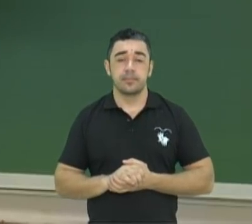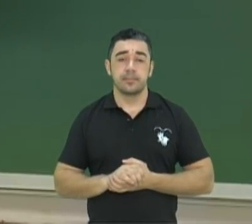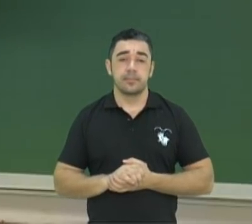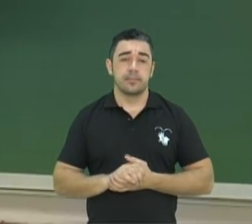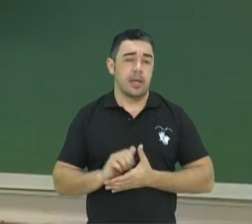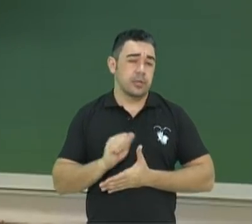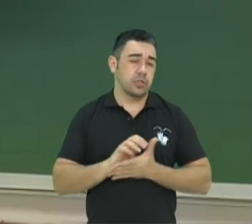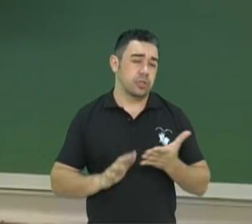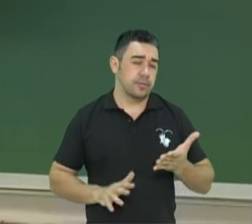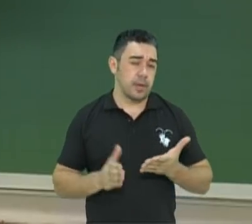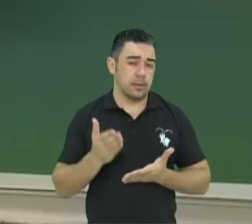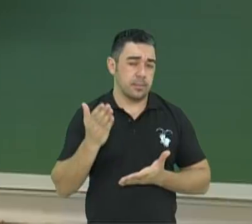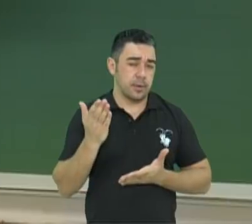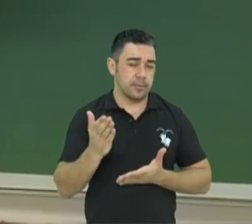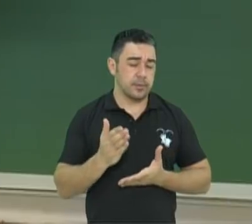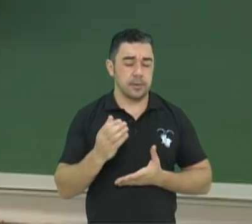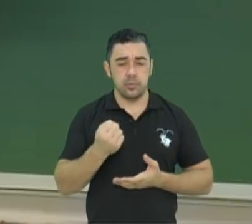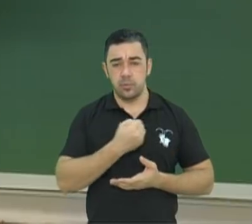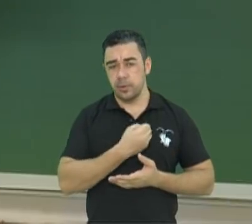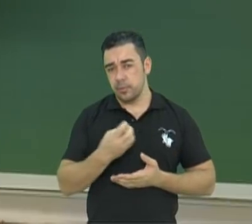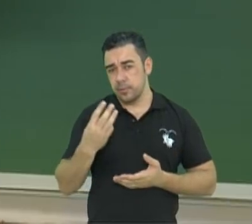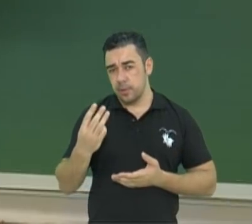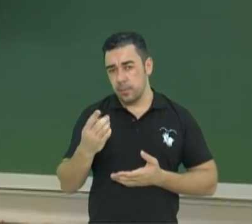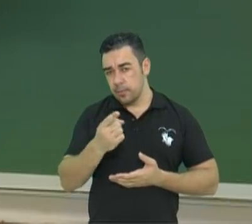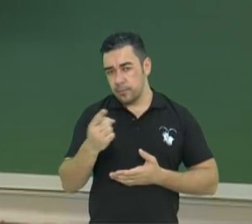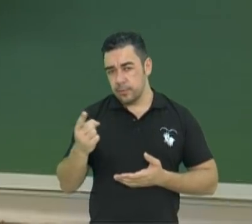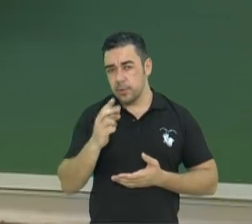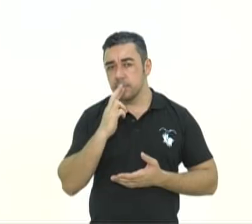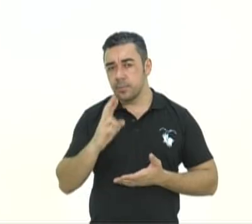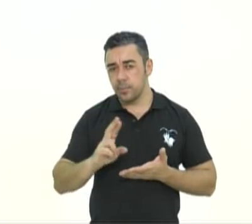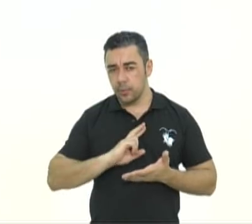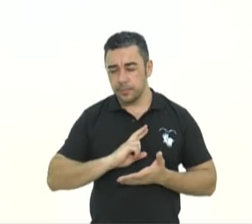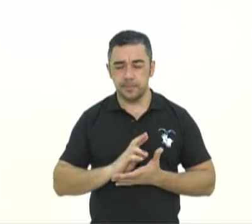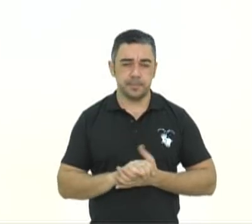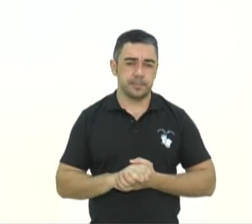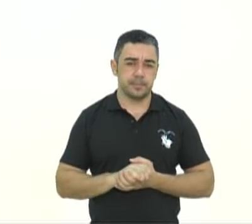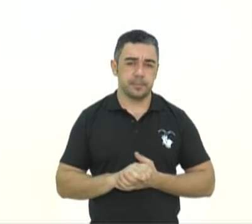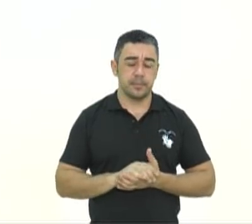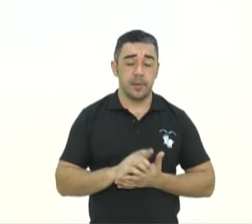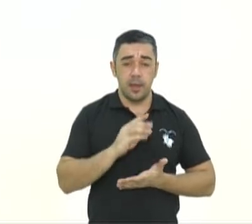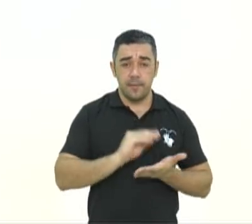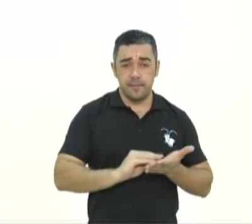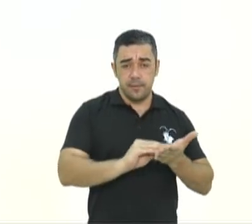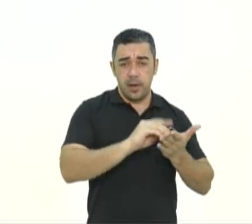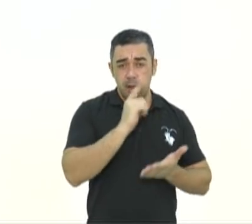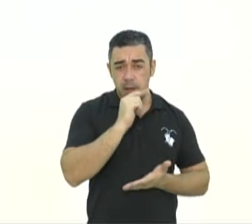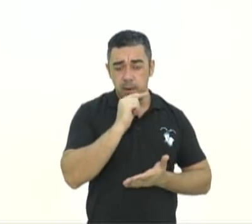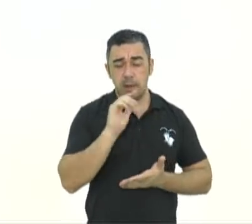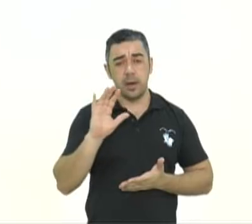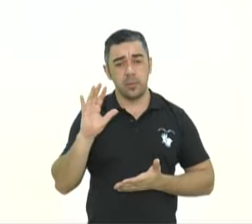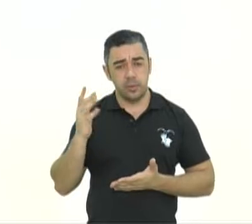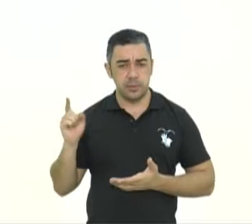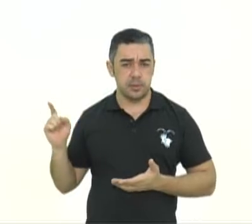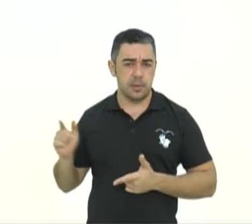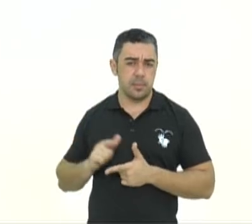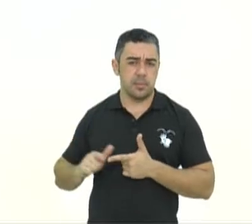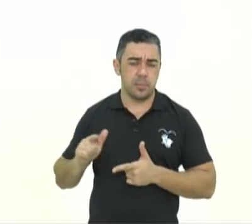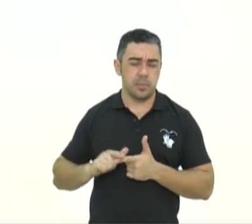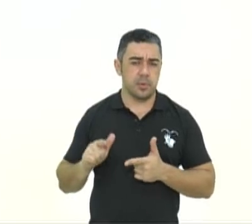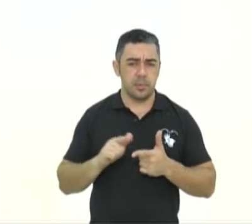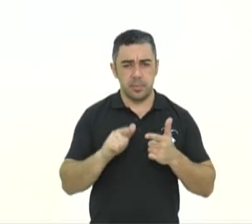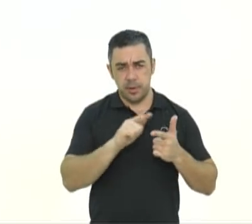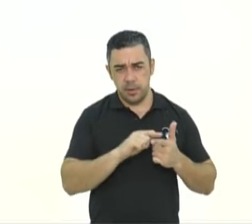Agora uma atividade para vocês fazerem aí. A escassez da água acarretava impactos